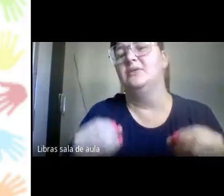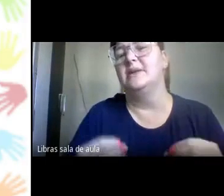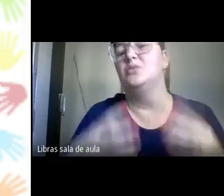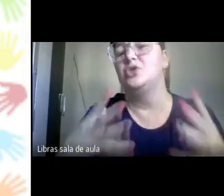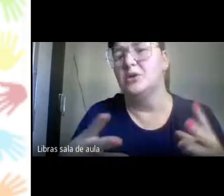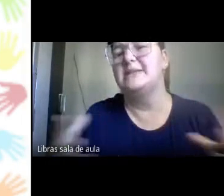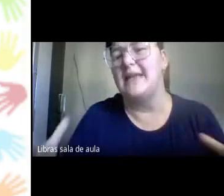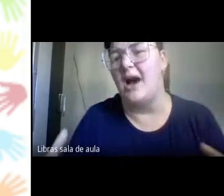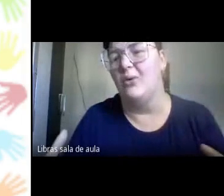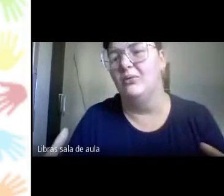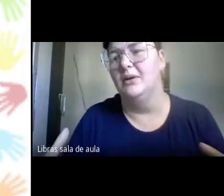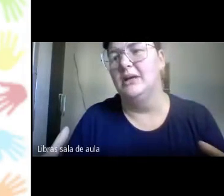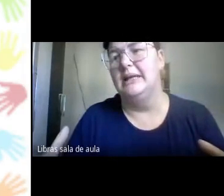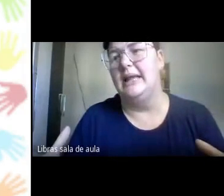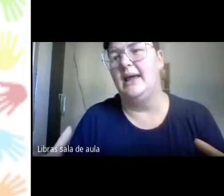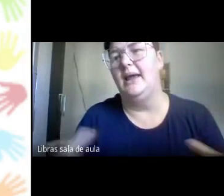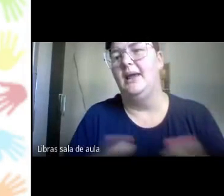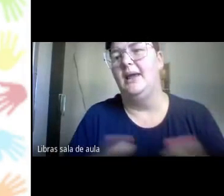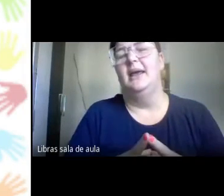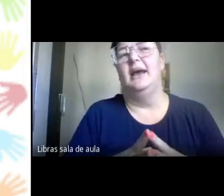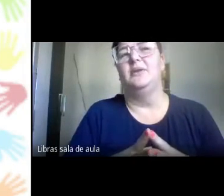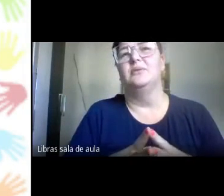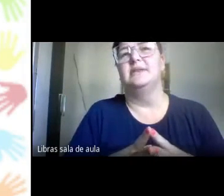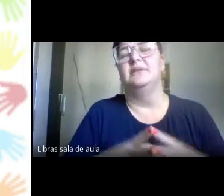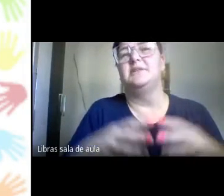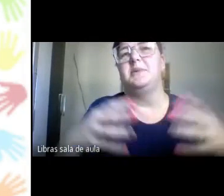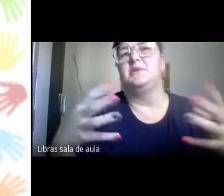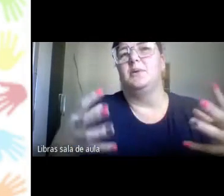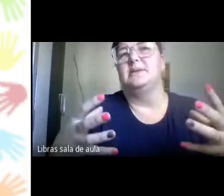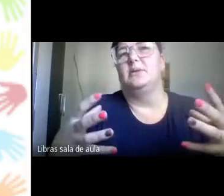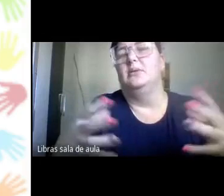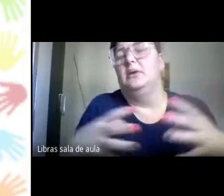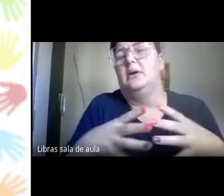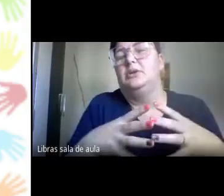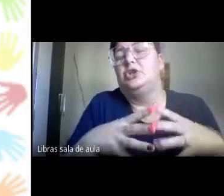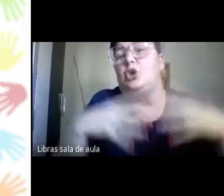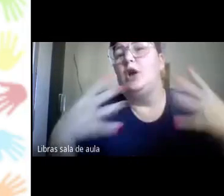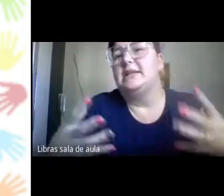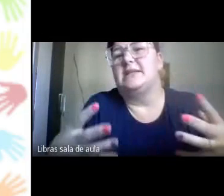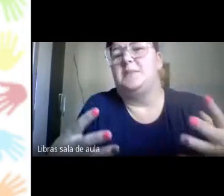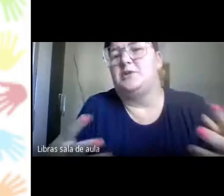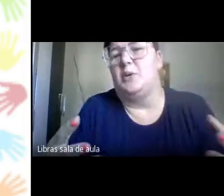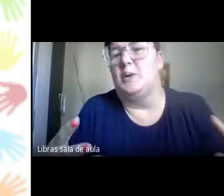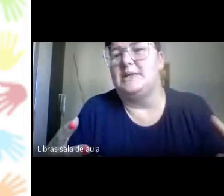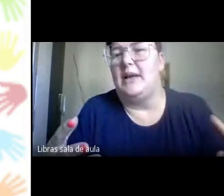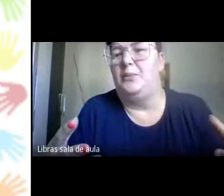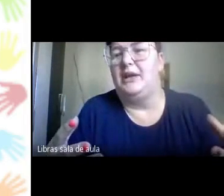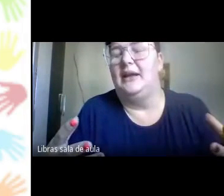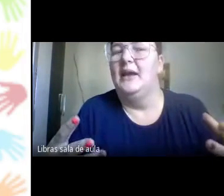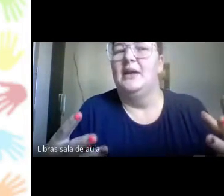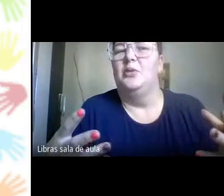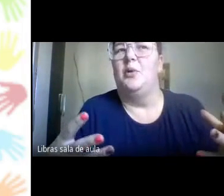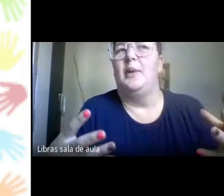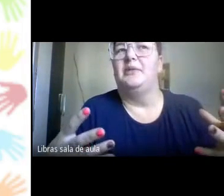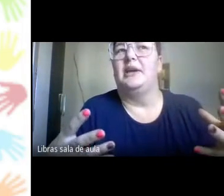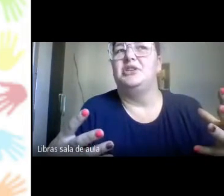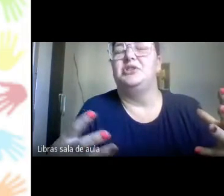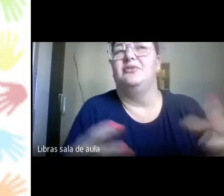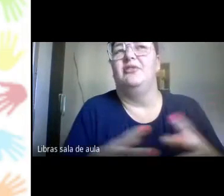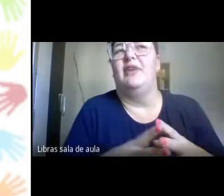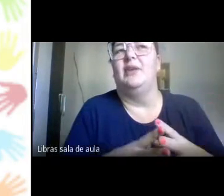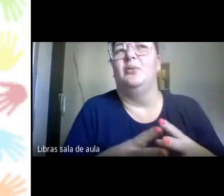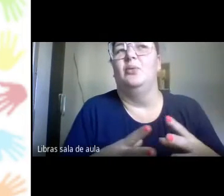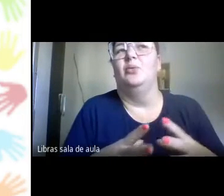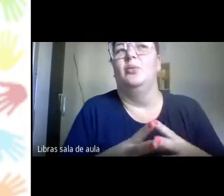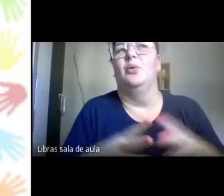da inclusão social, né? A inclusão das pessoas, de todas as pessoas, né? Porque no momento que a